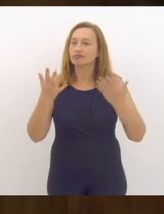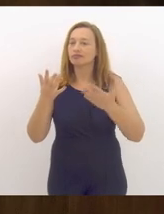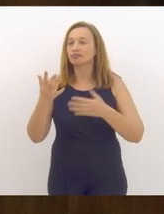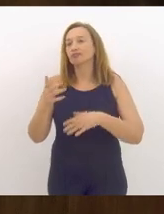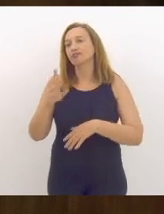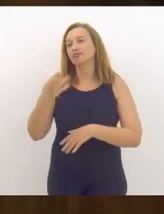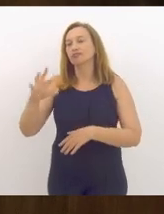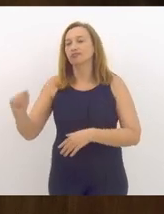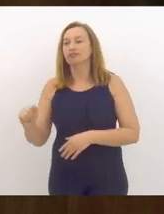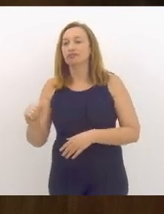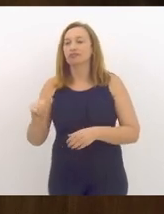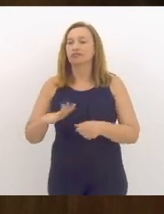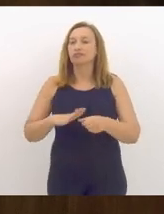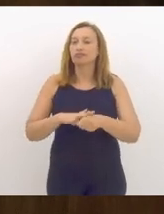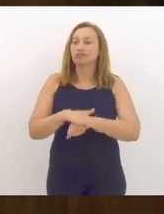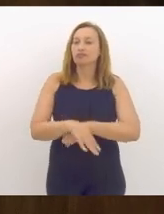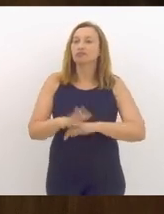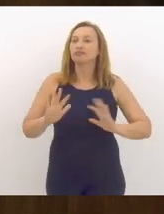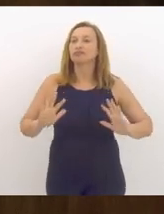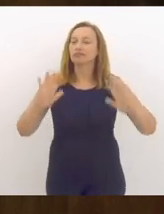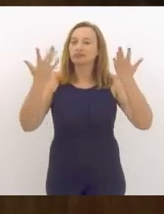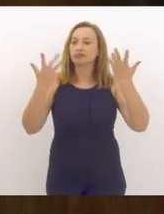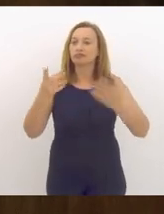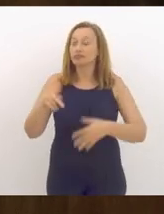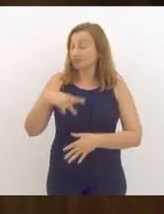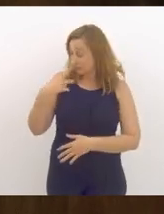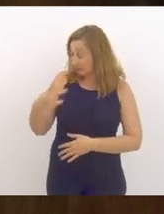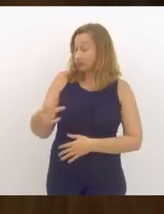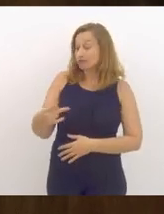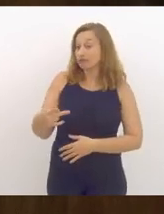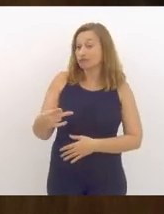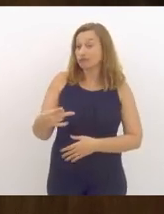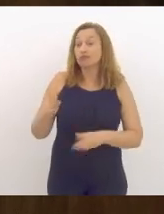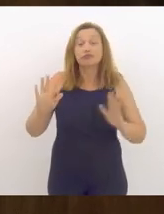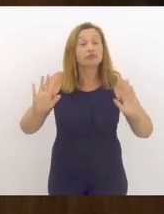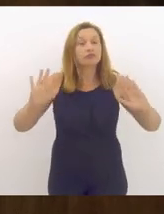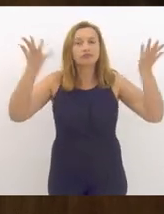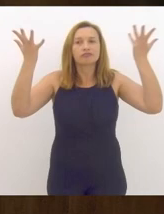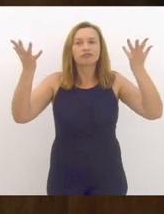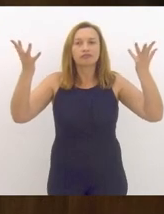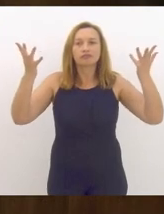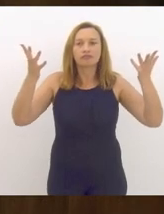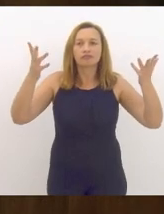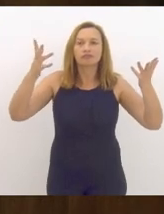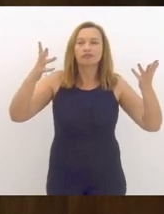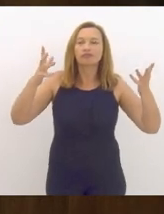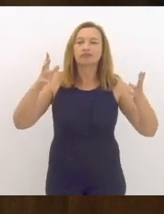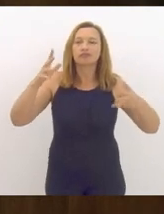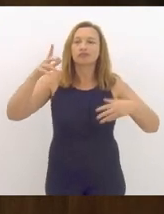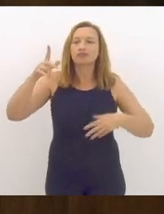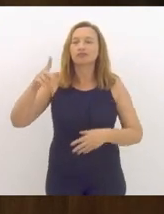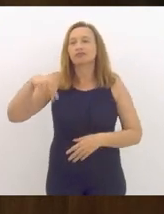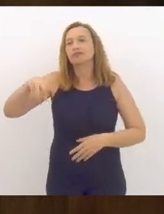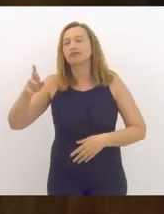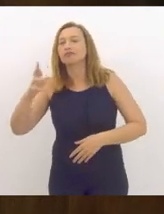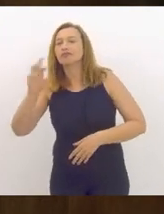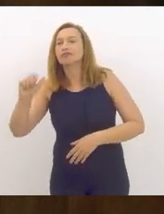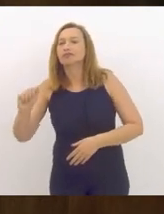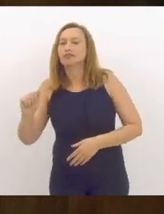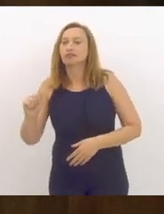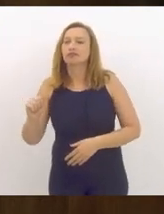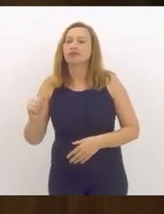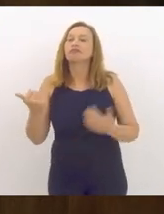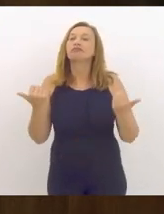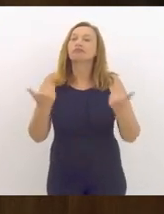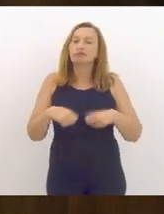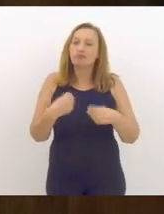uma noite de celebração e ali eu falei, essa festa, essa quizomba, esse congraçamento